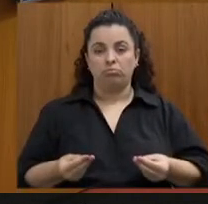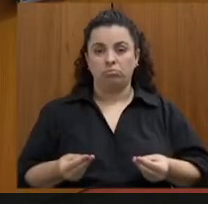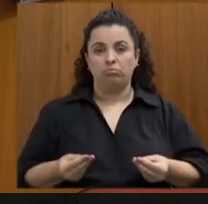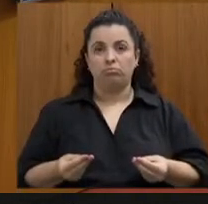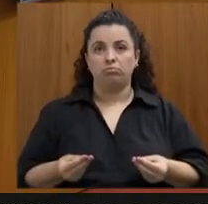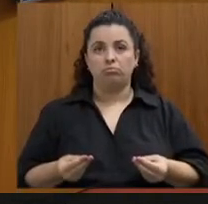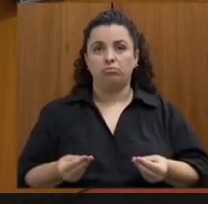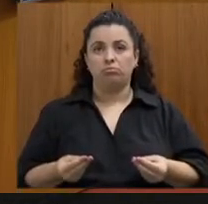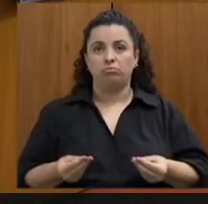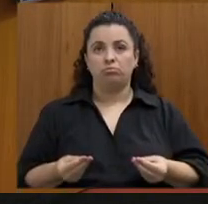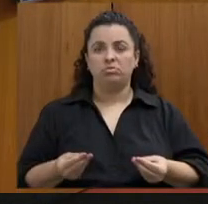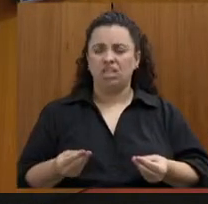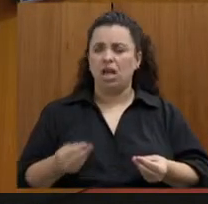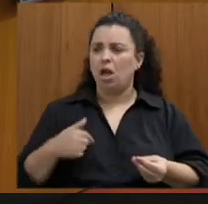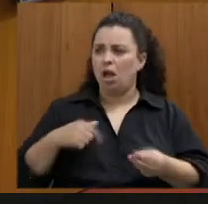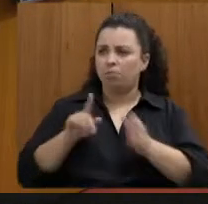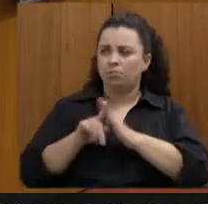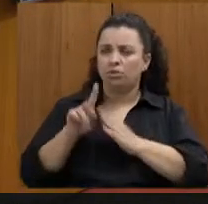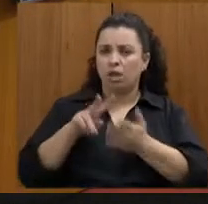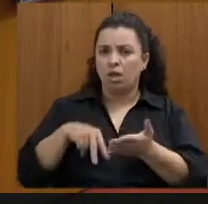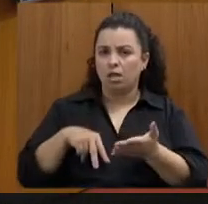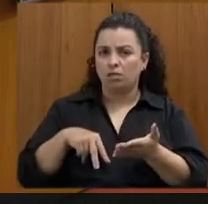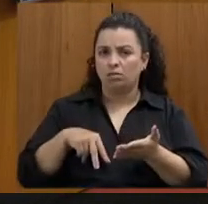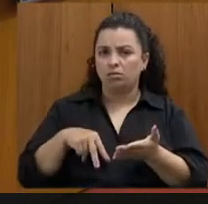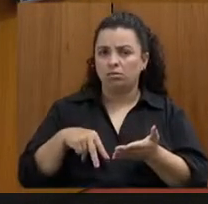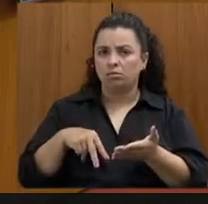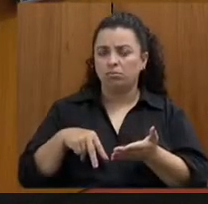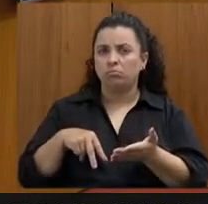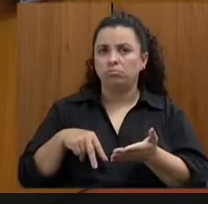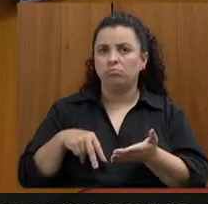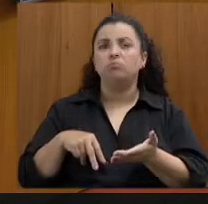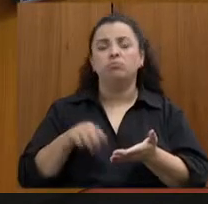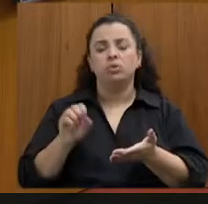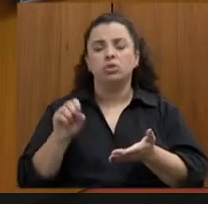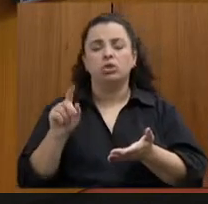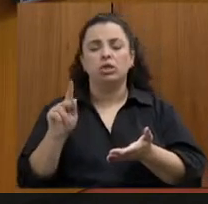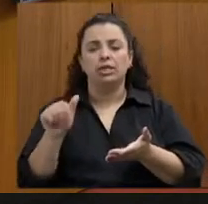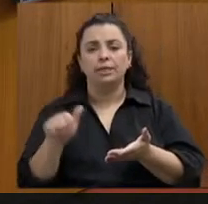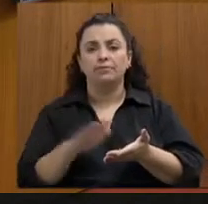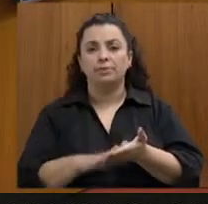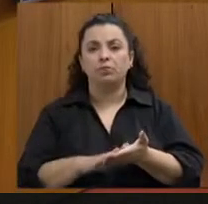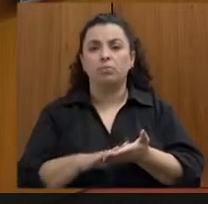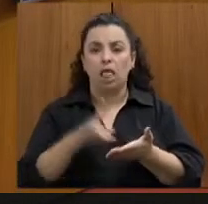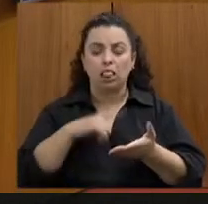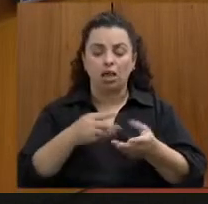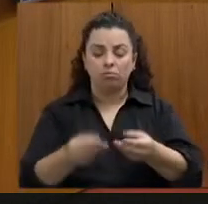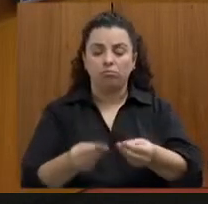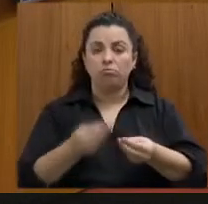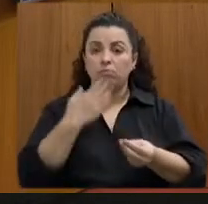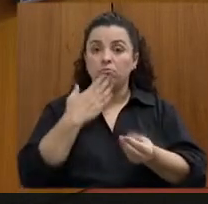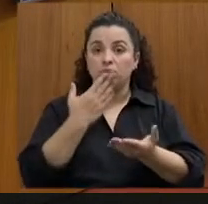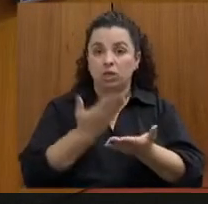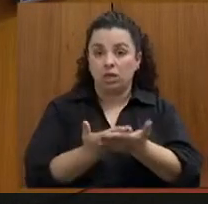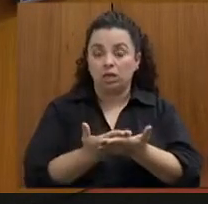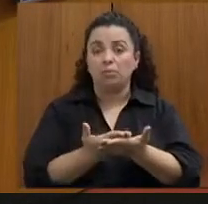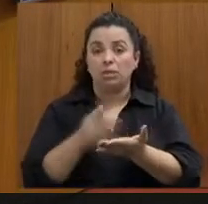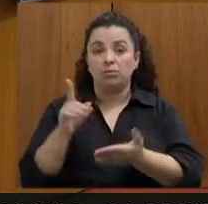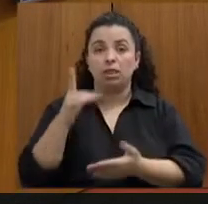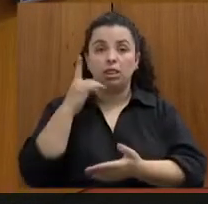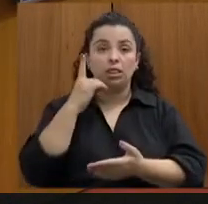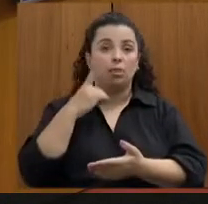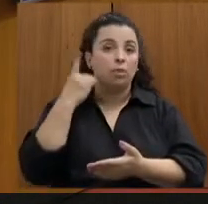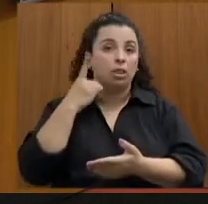um momento, eu posso fazer a leitura? Enquanto... Sim. Sobre a mesa, nós temos aqui requerimentos apresentados pela